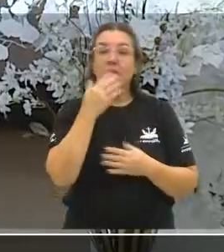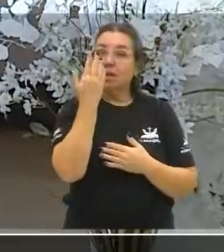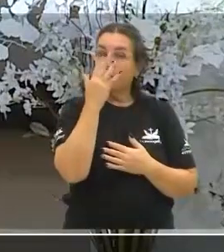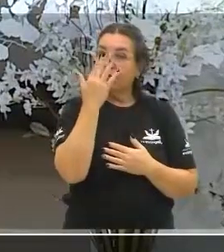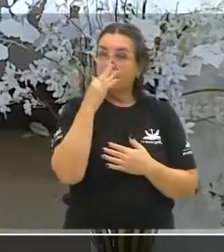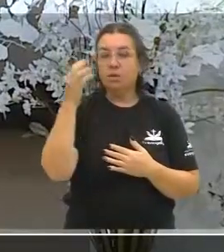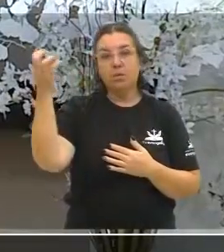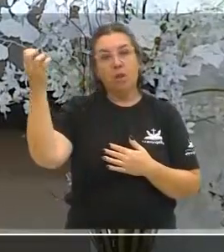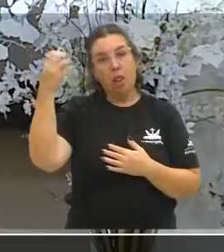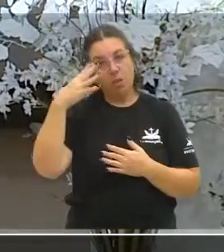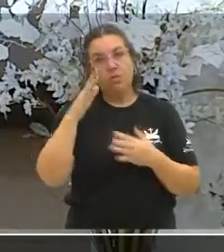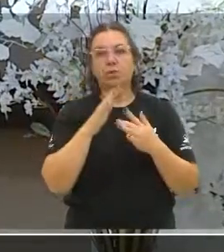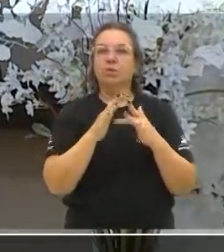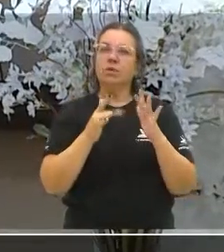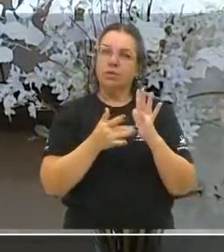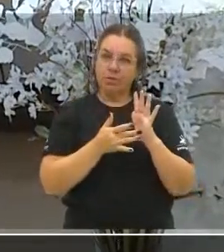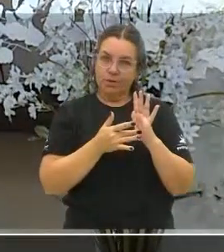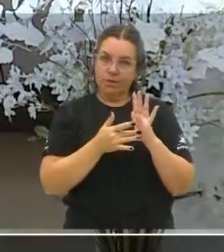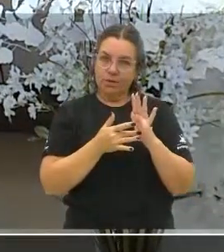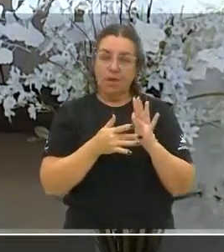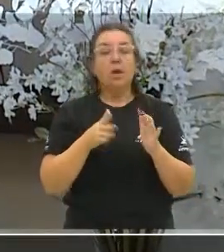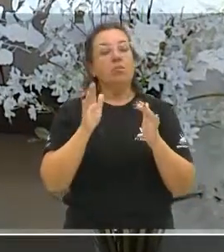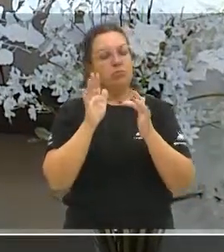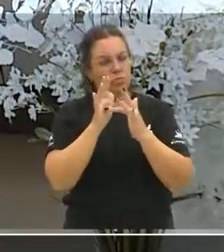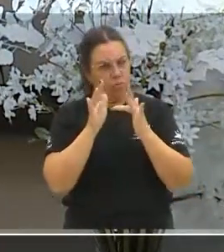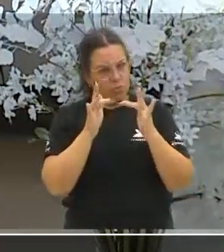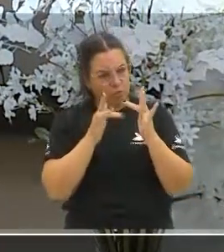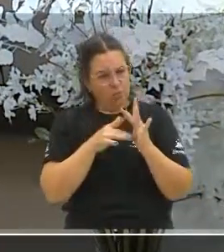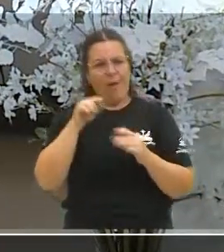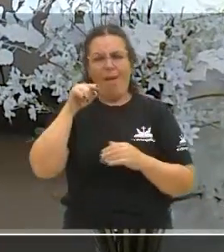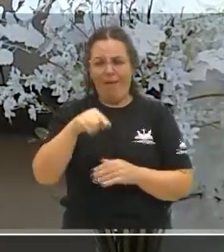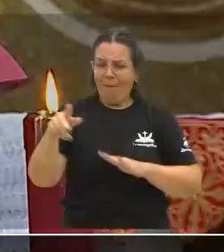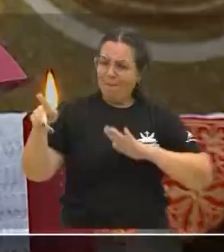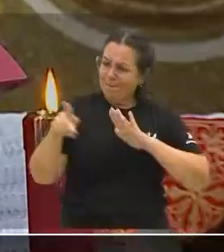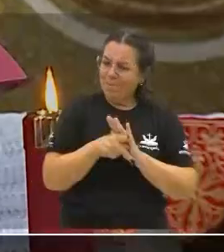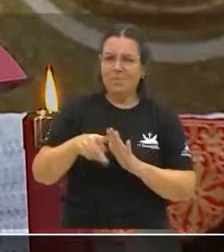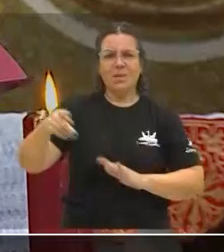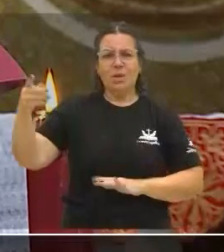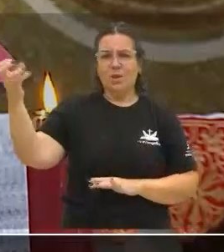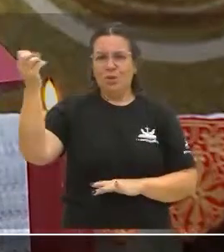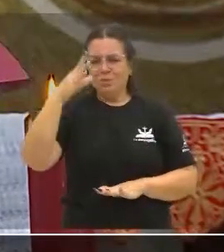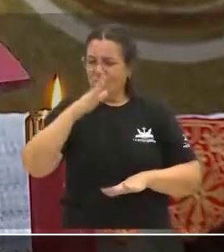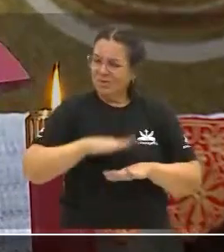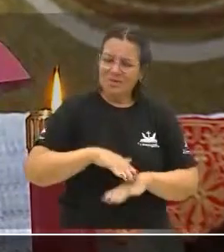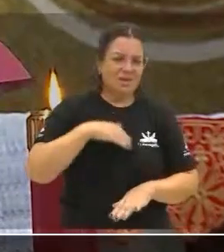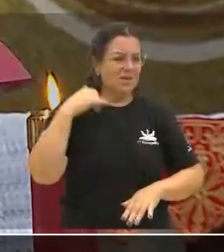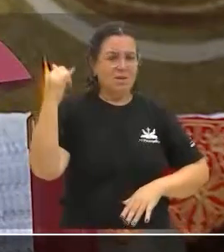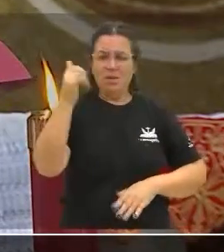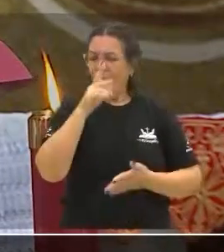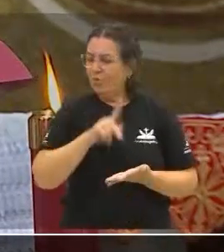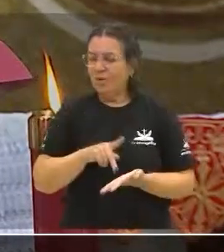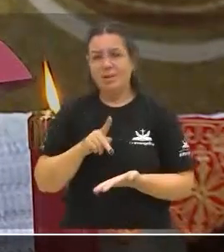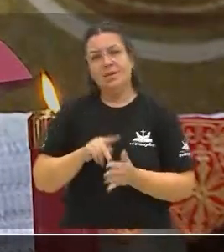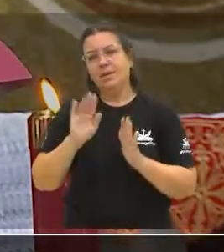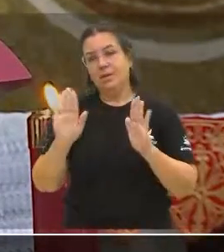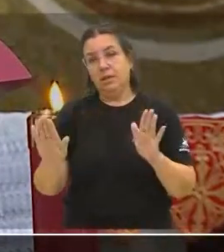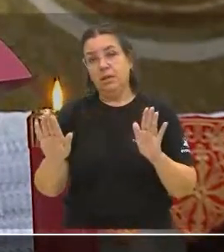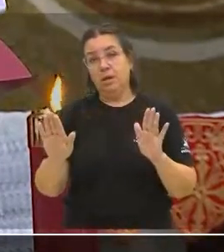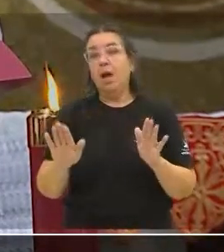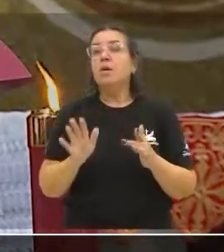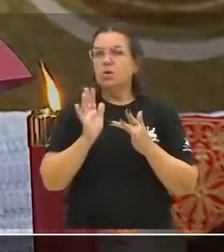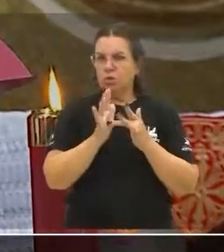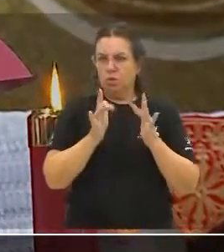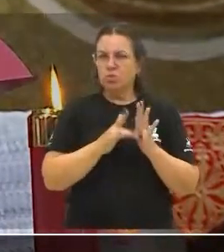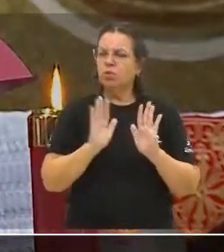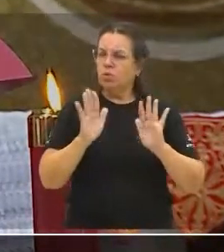refletimos a luz de Jesus. Jesus é a luz verdadeira. Várias vezes ele disse: eu sou a